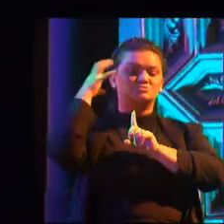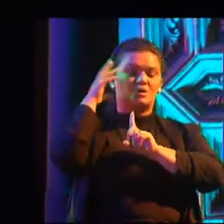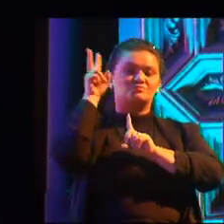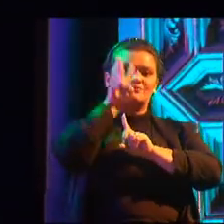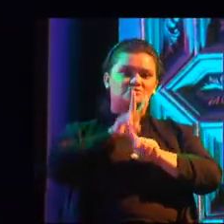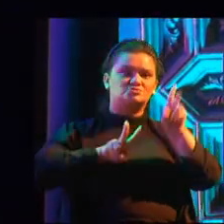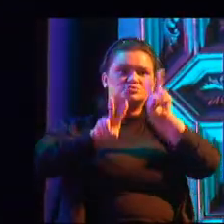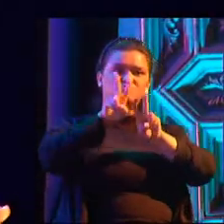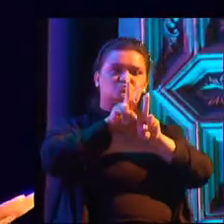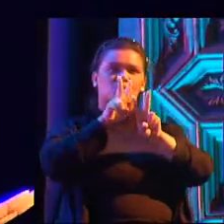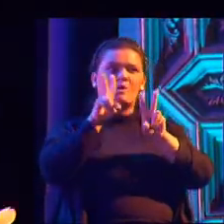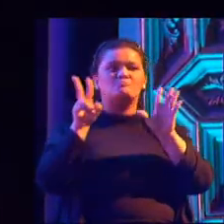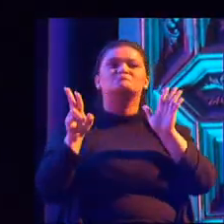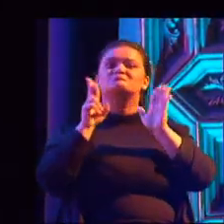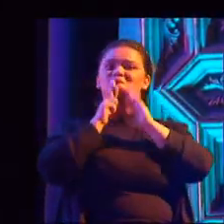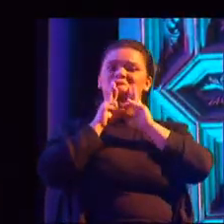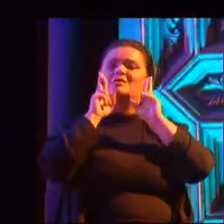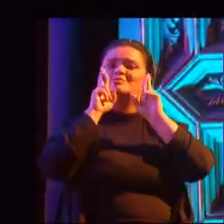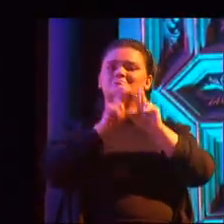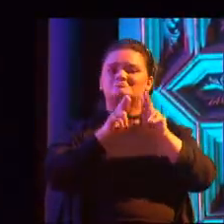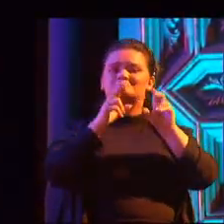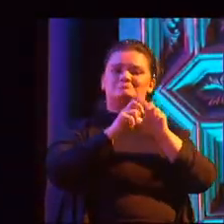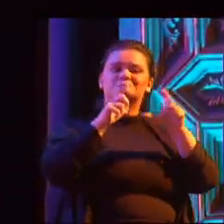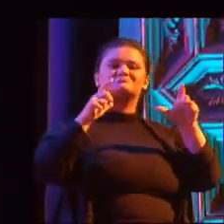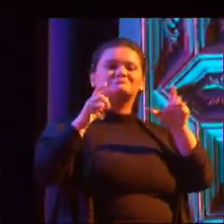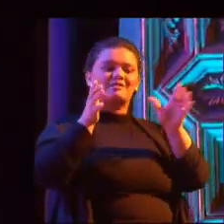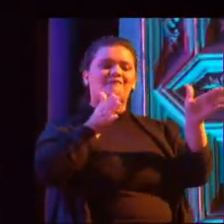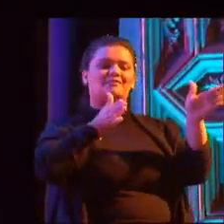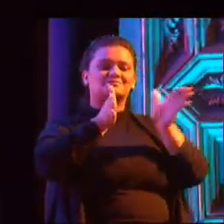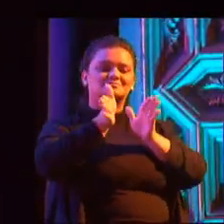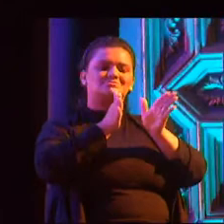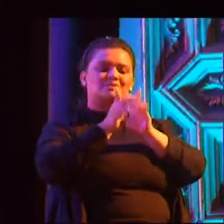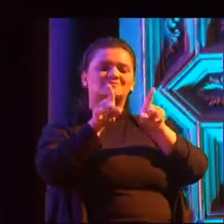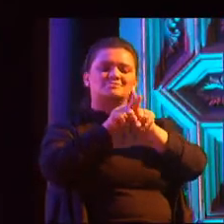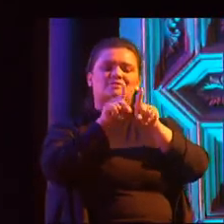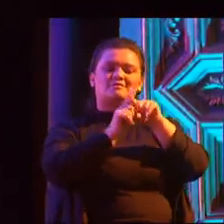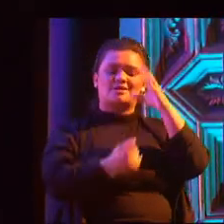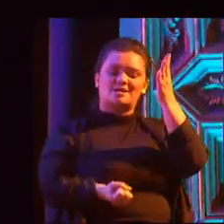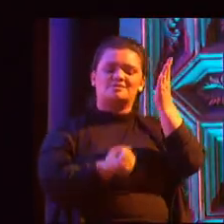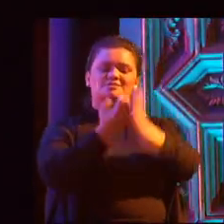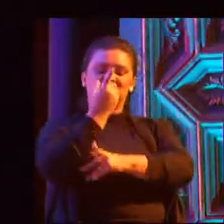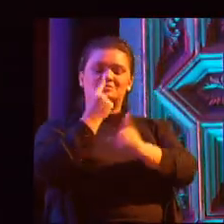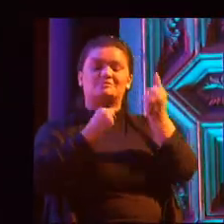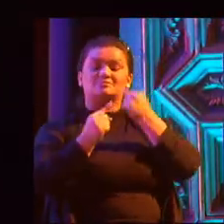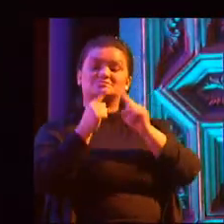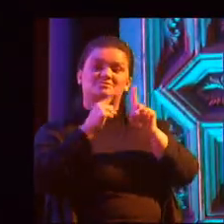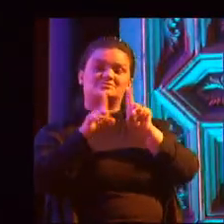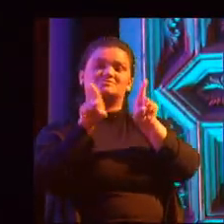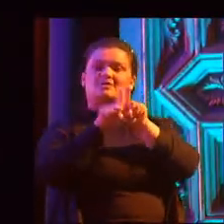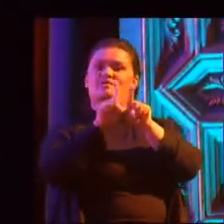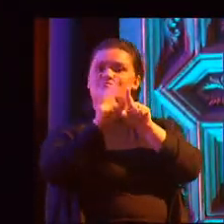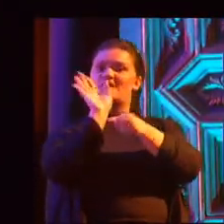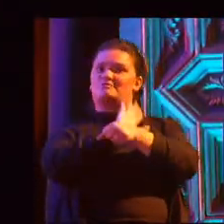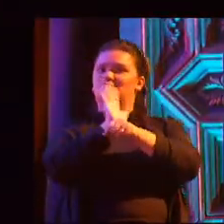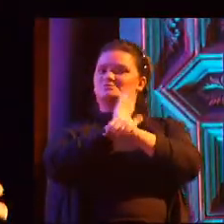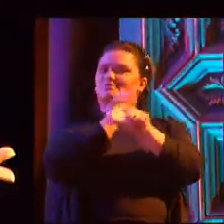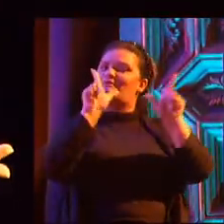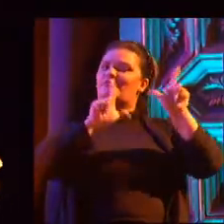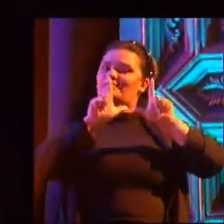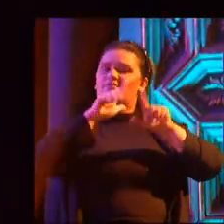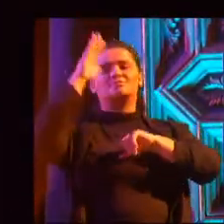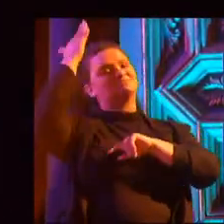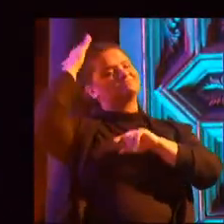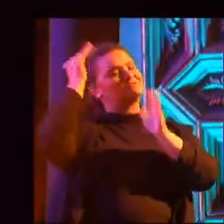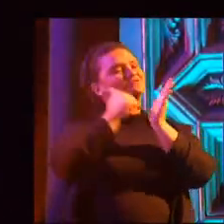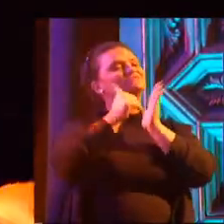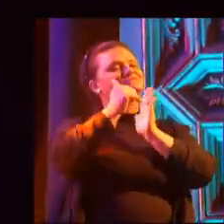que resulta em um produto que amplia o acesso ao produto musical. E os videoclipes do Pará, como